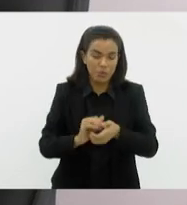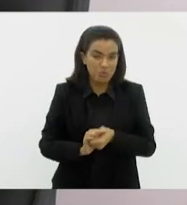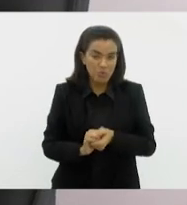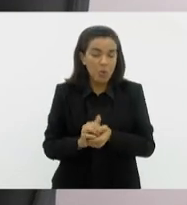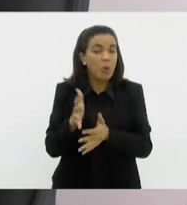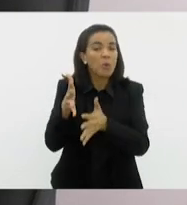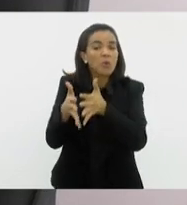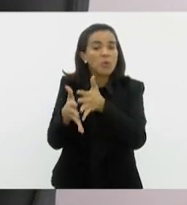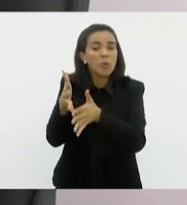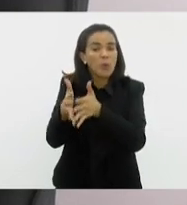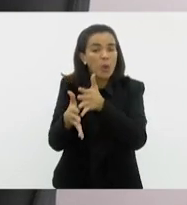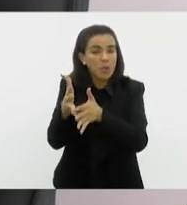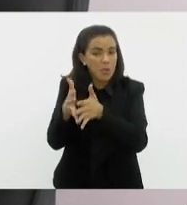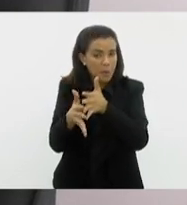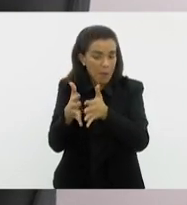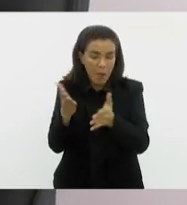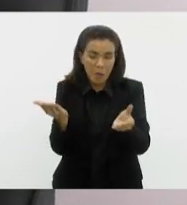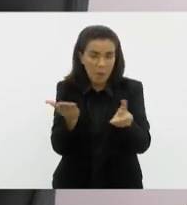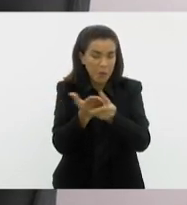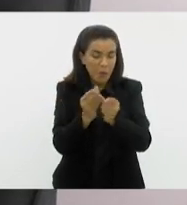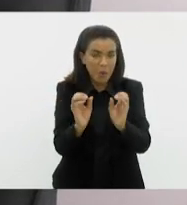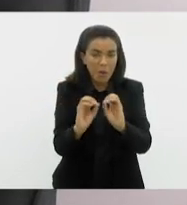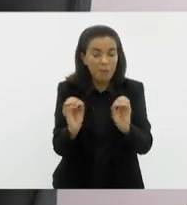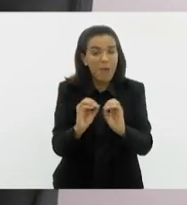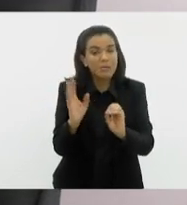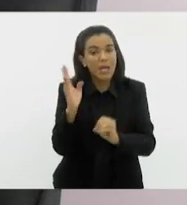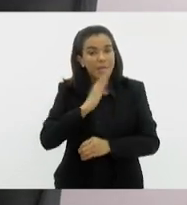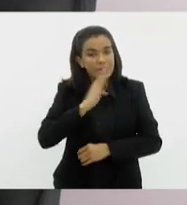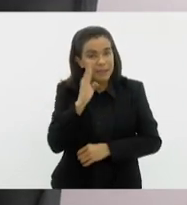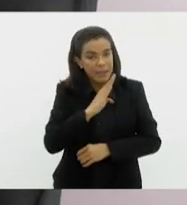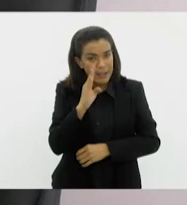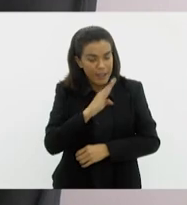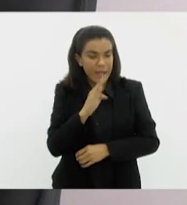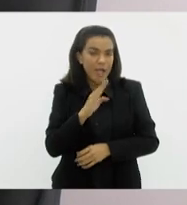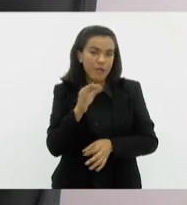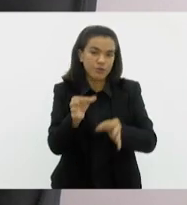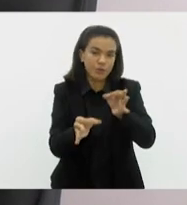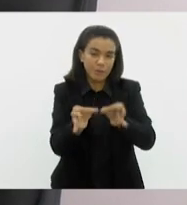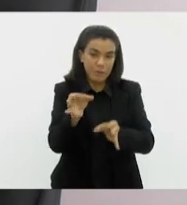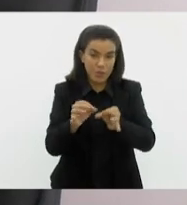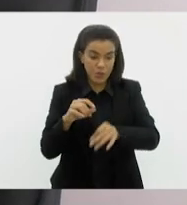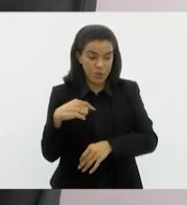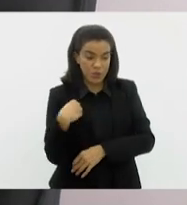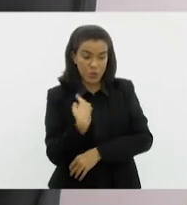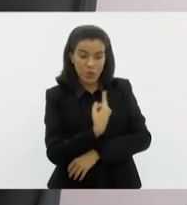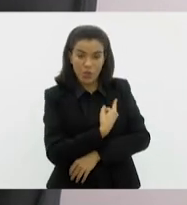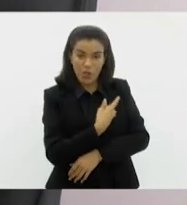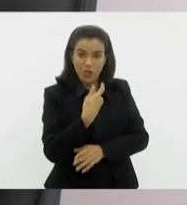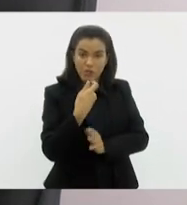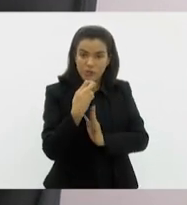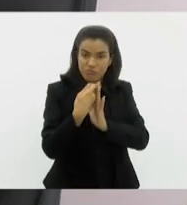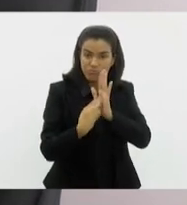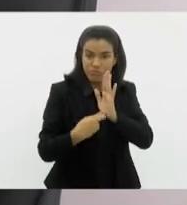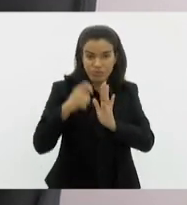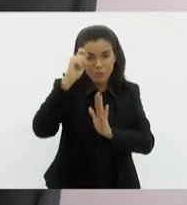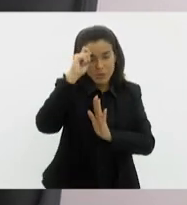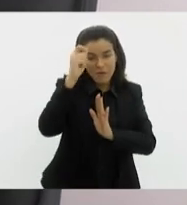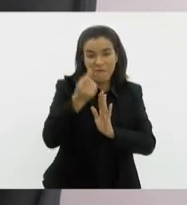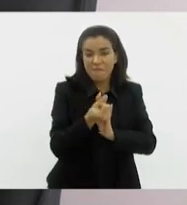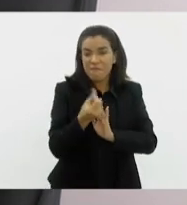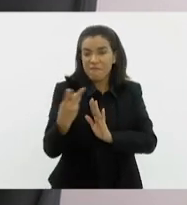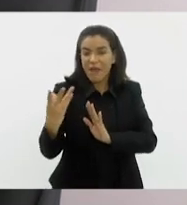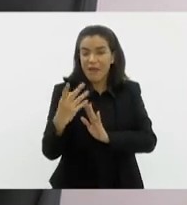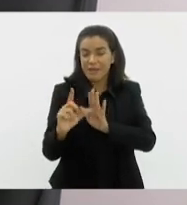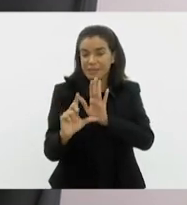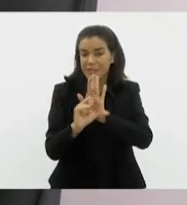própria, o processo em si, mas só dá celeridade. Nós somos autores aqui no estado do Rio também de inúmeras leis, eu sou autor